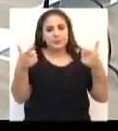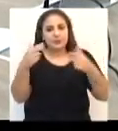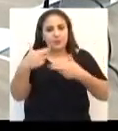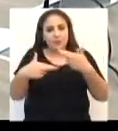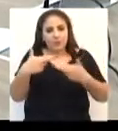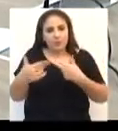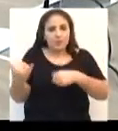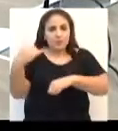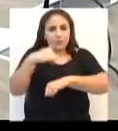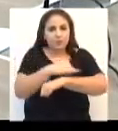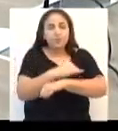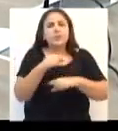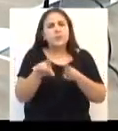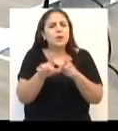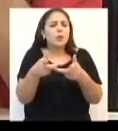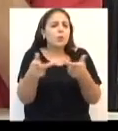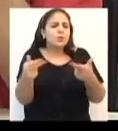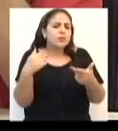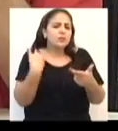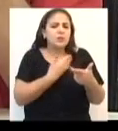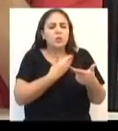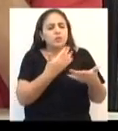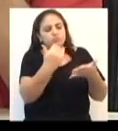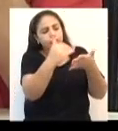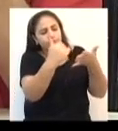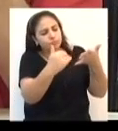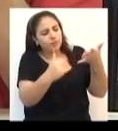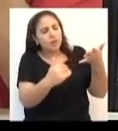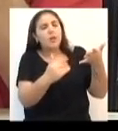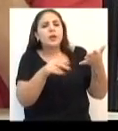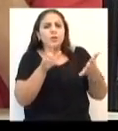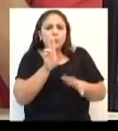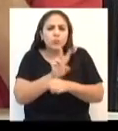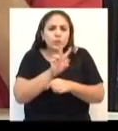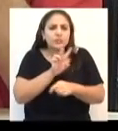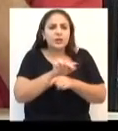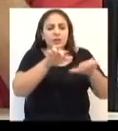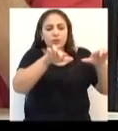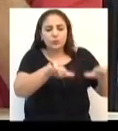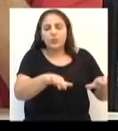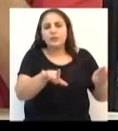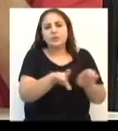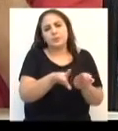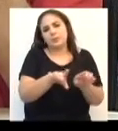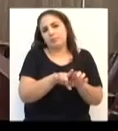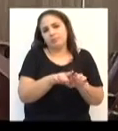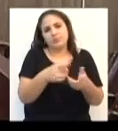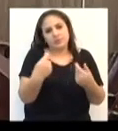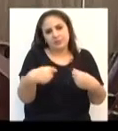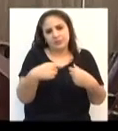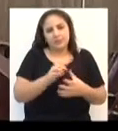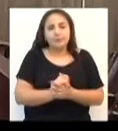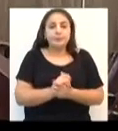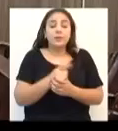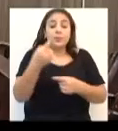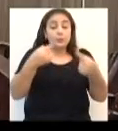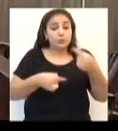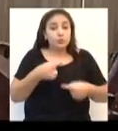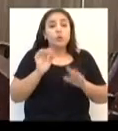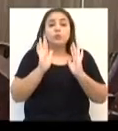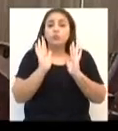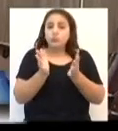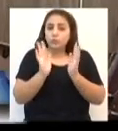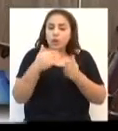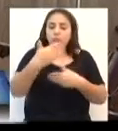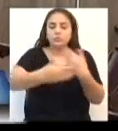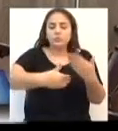nós gostaríamos, enquanto comissão, de preservar aquele espaço e os cuidados necessários. Essa é uma discussão que já está